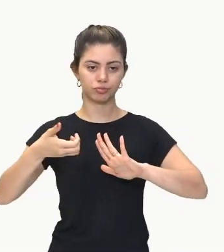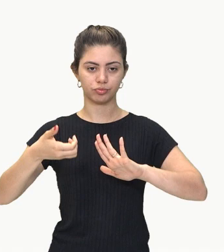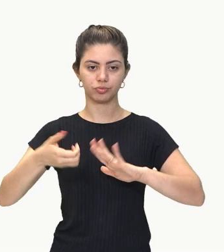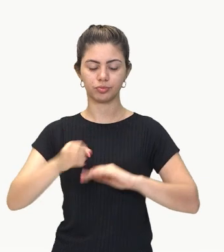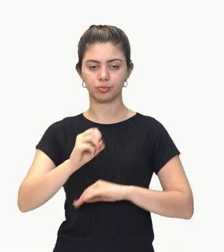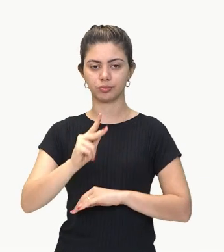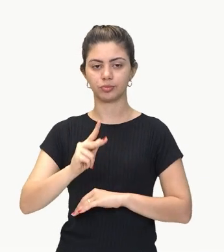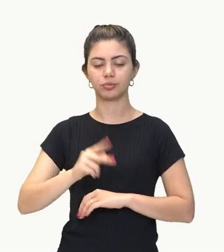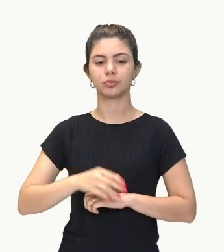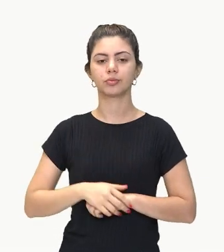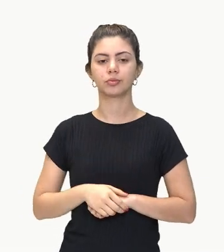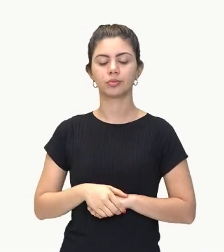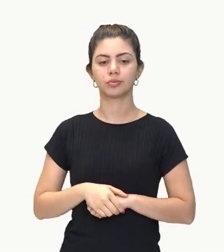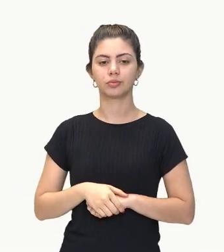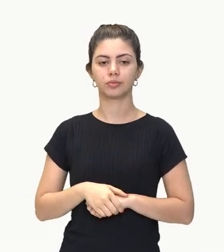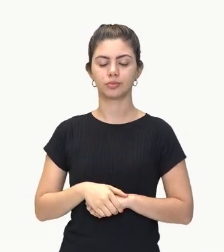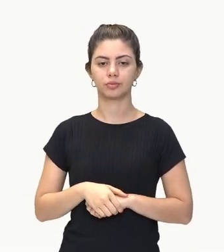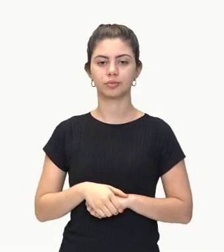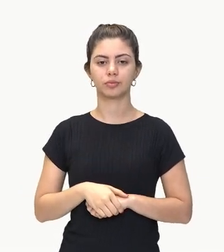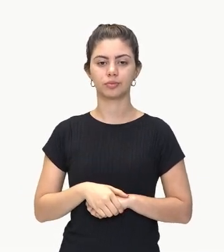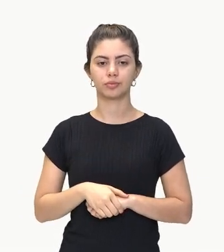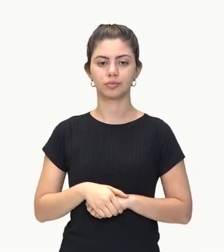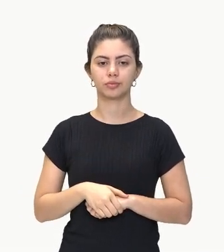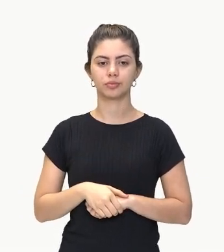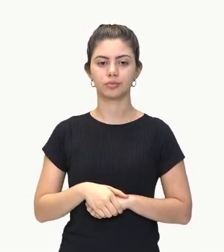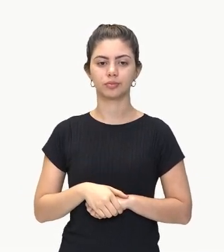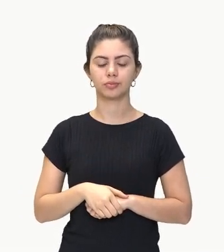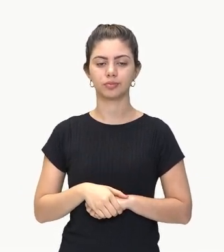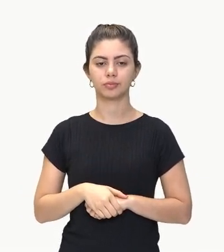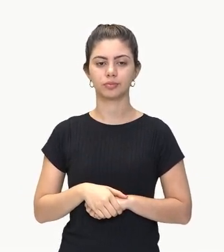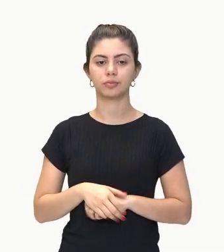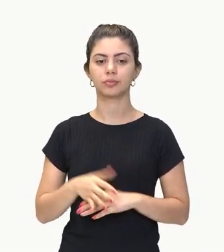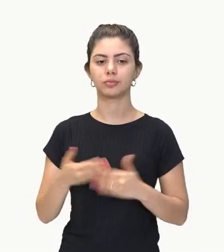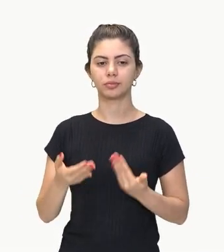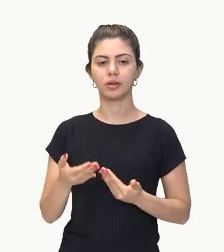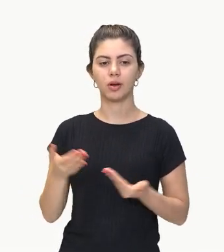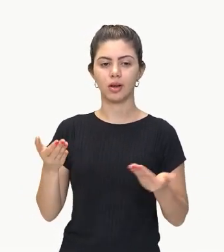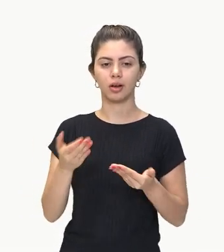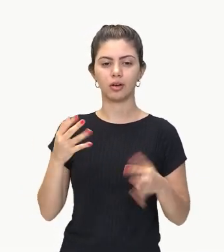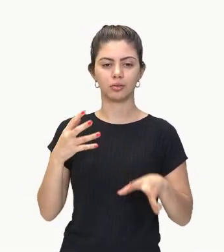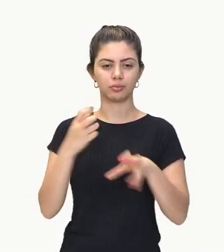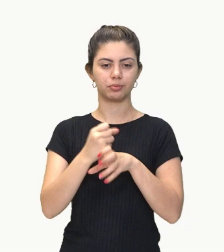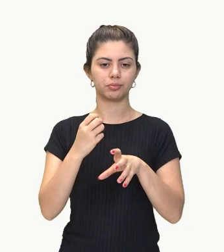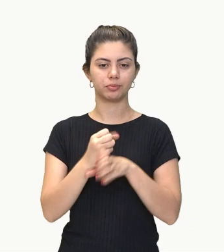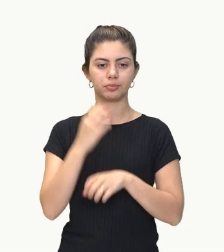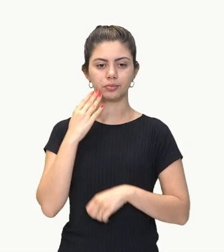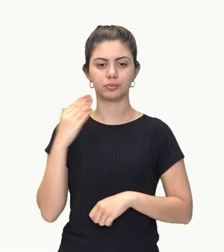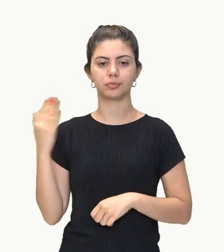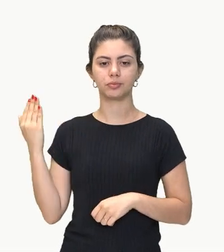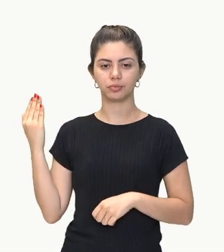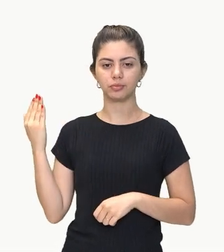fossem números sem vírgula. Tá? Então, vamos multiplicar como se fosse, ó,